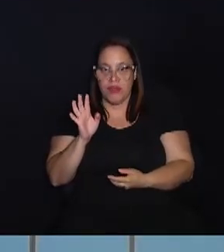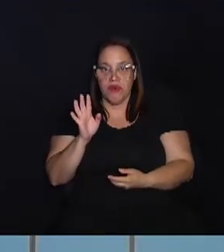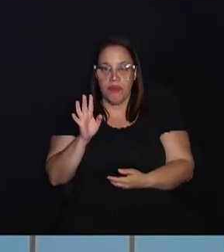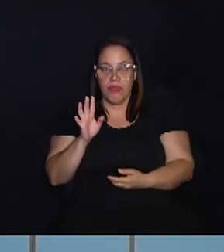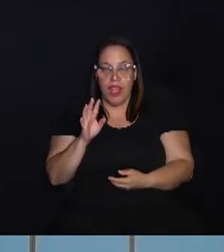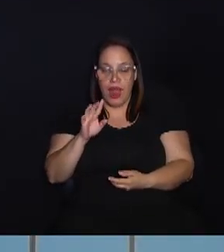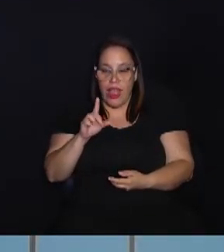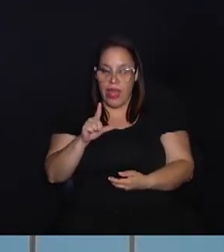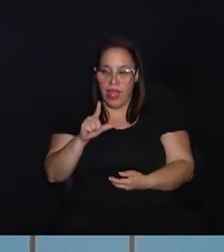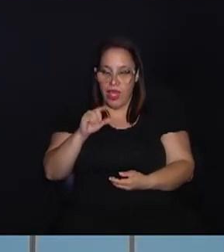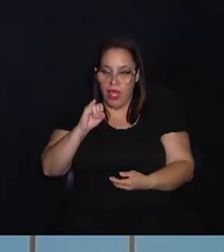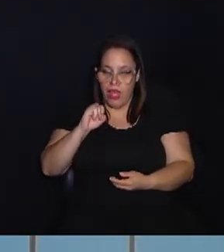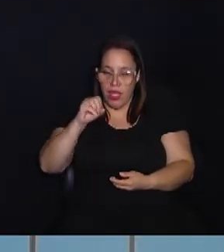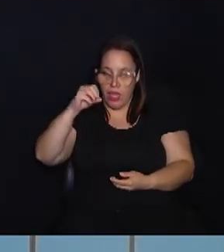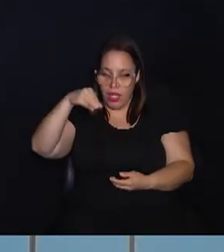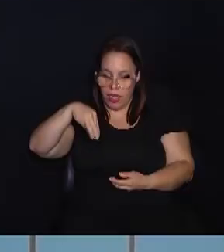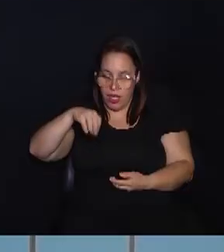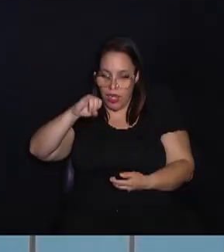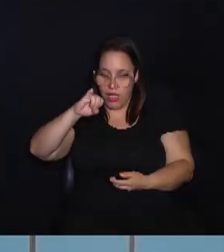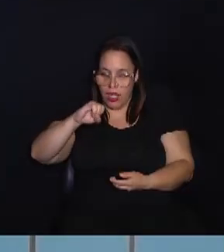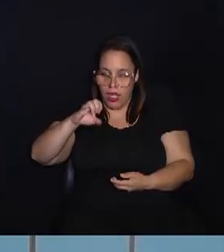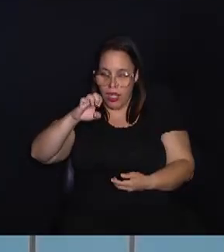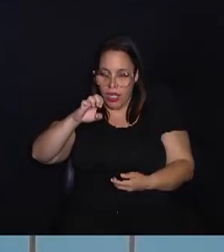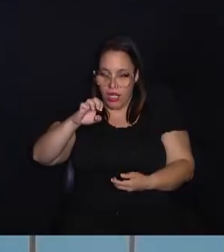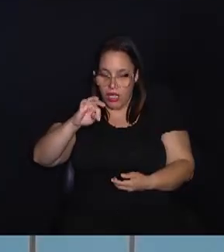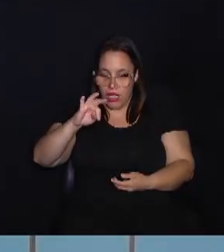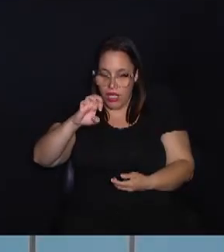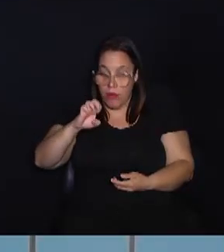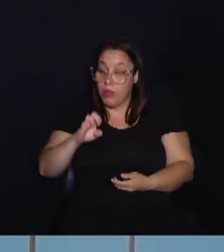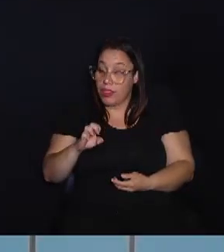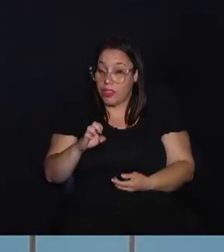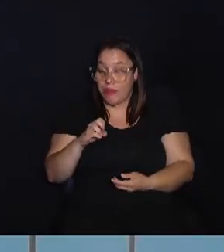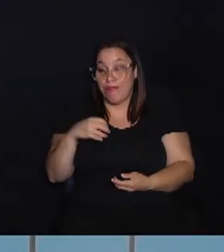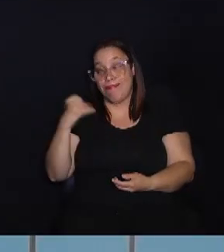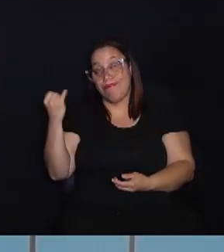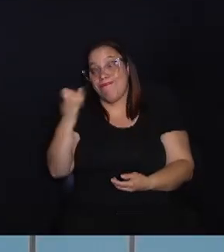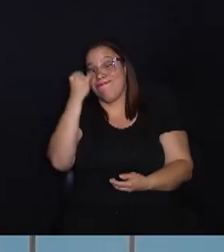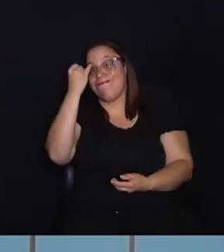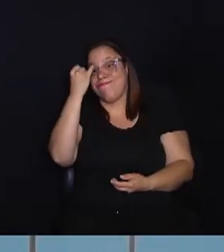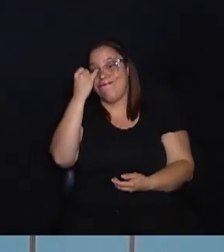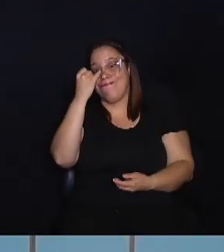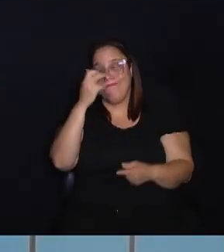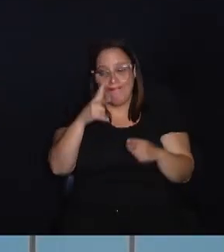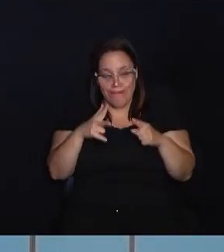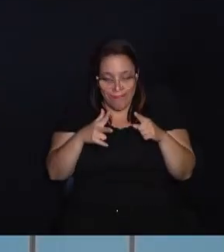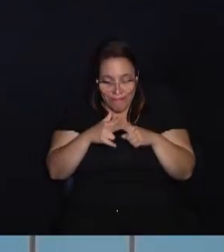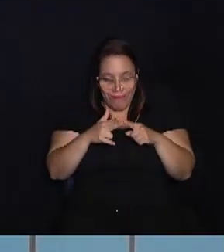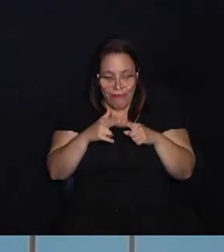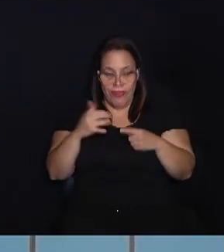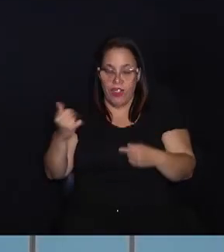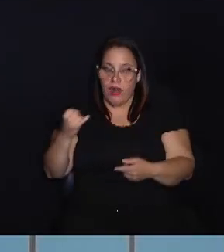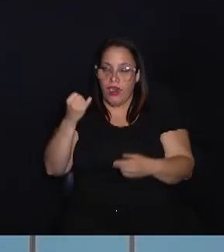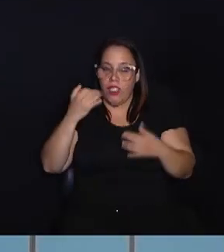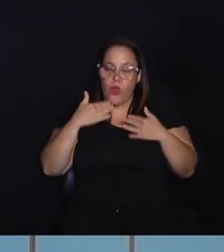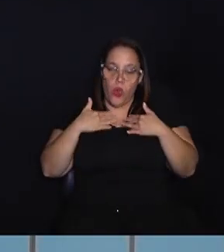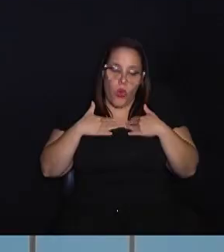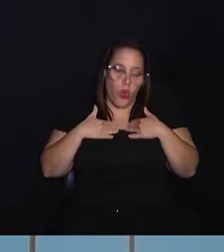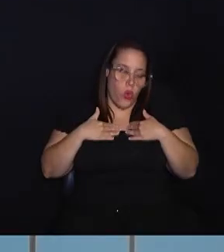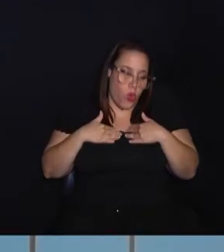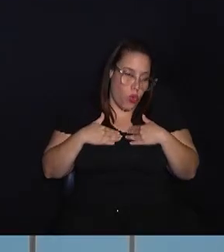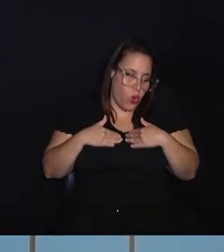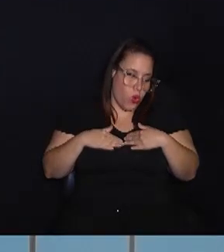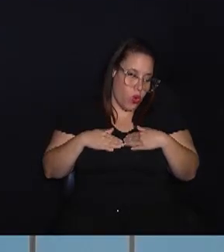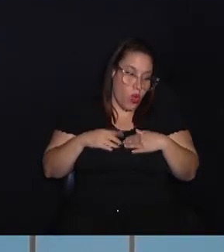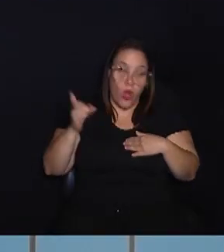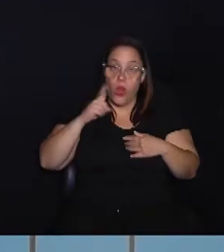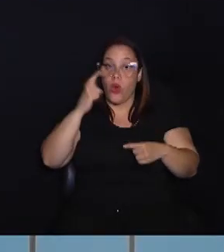limites é muito importante. Quando você fala em telas, limites de uma maneira tranquila. Não é